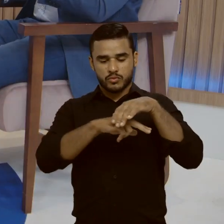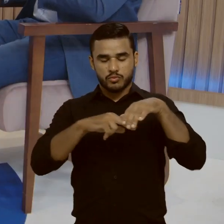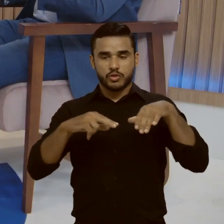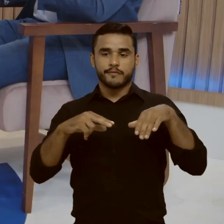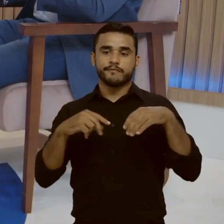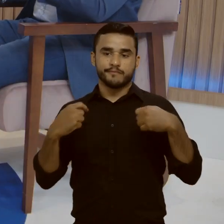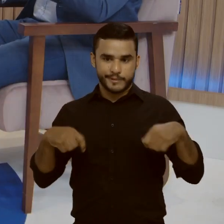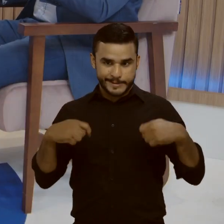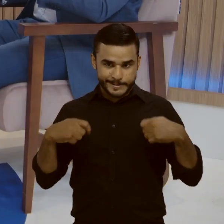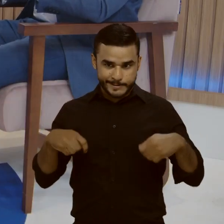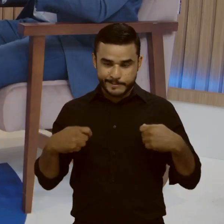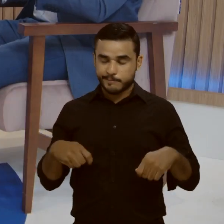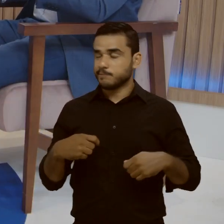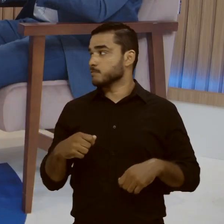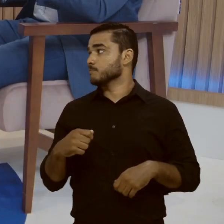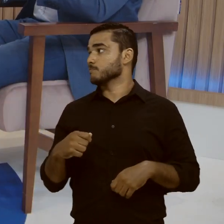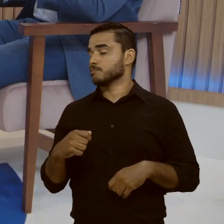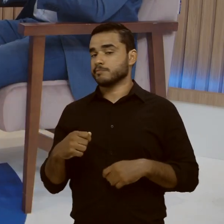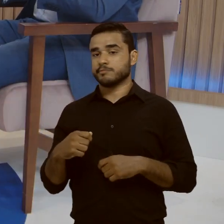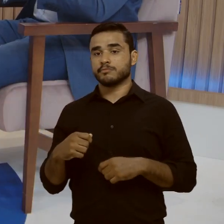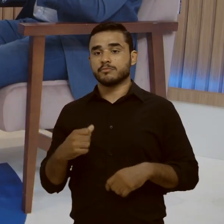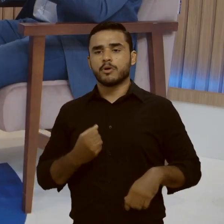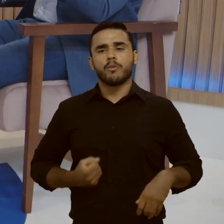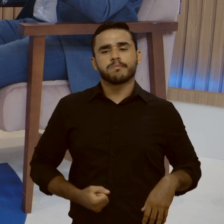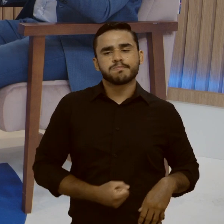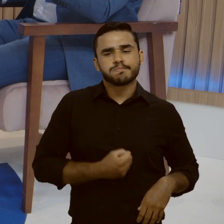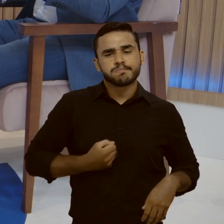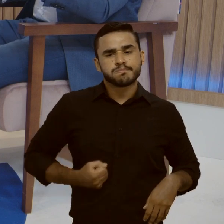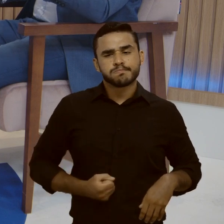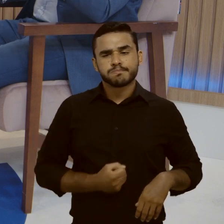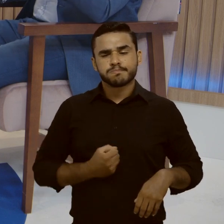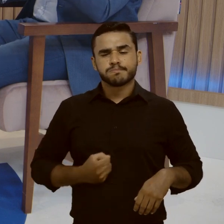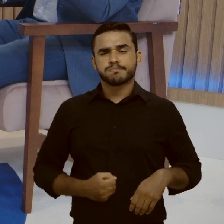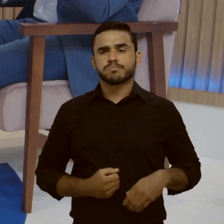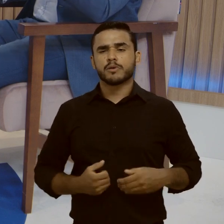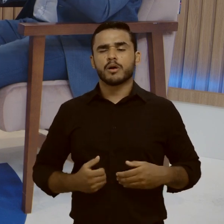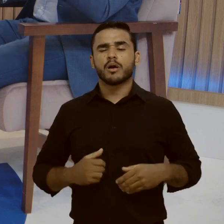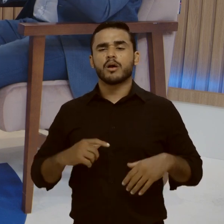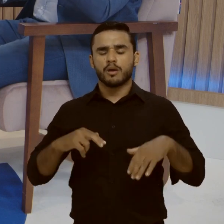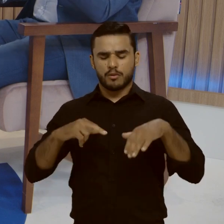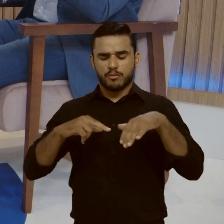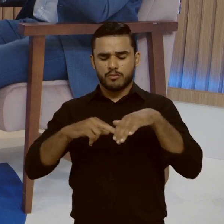computadorizada, né? A gente tem a ressonância abdominal e nos últimos anos a gente tem